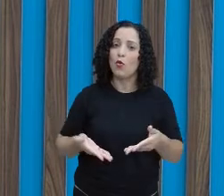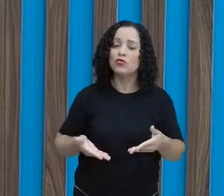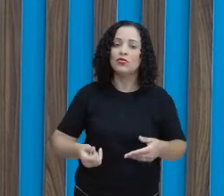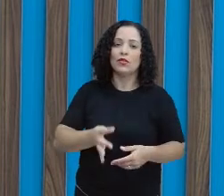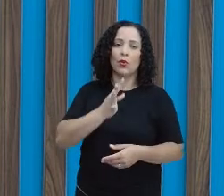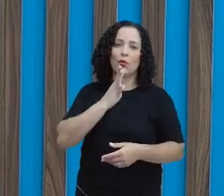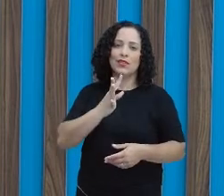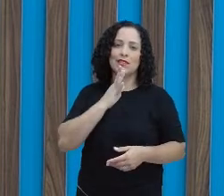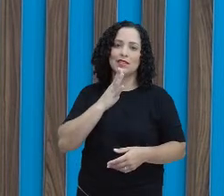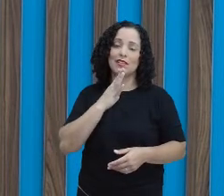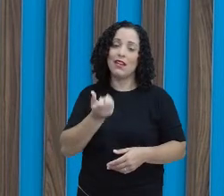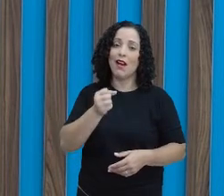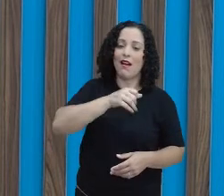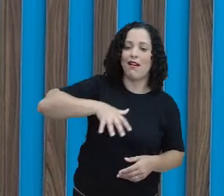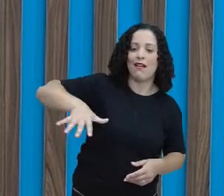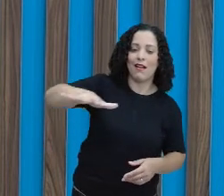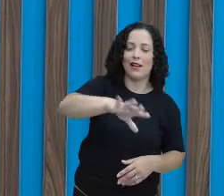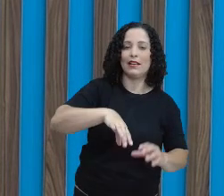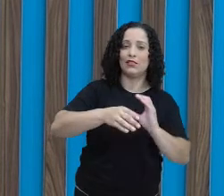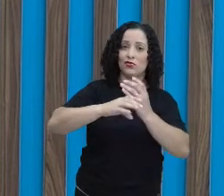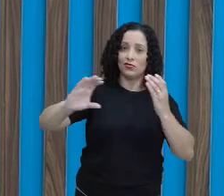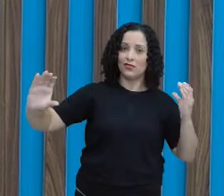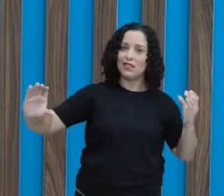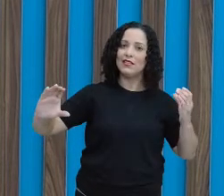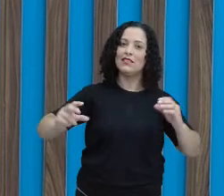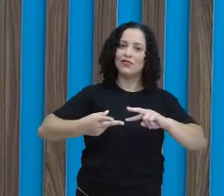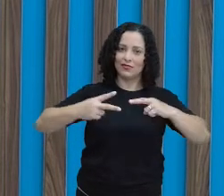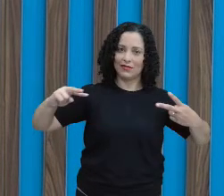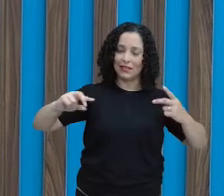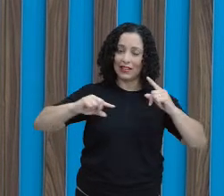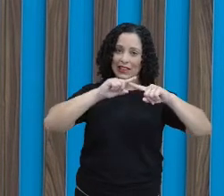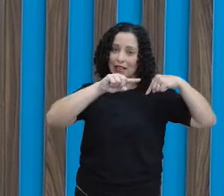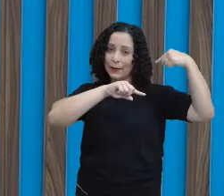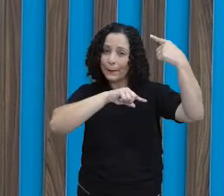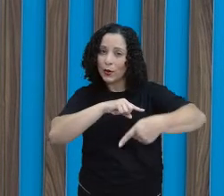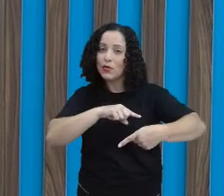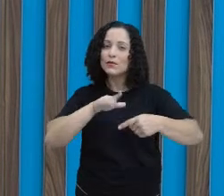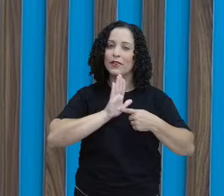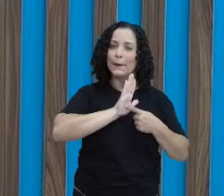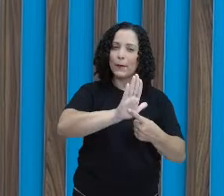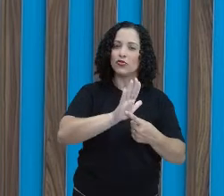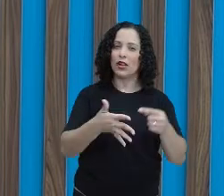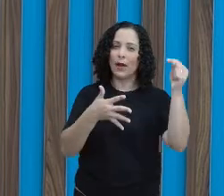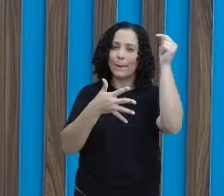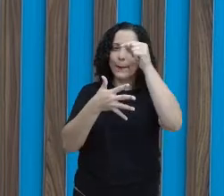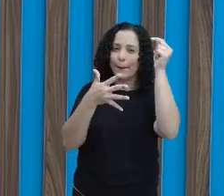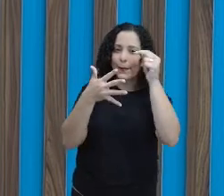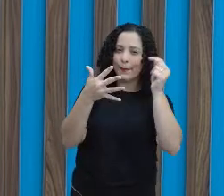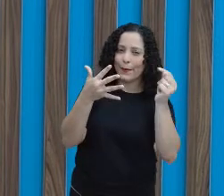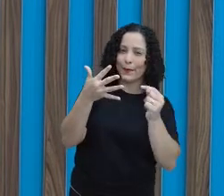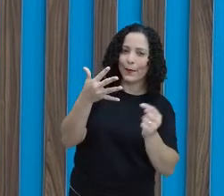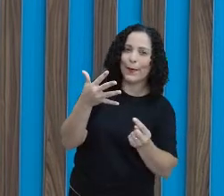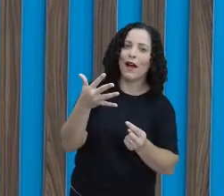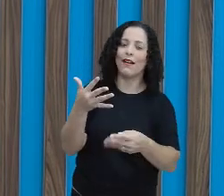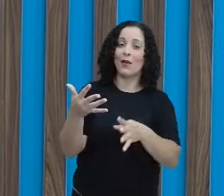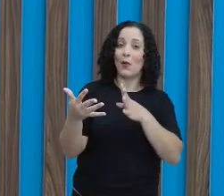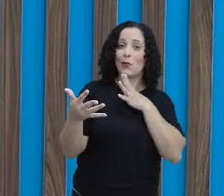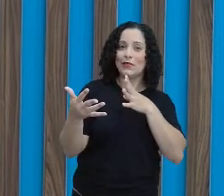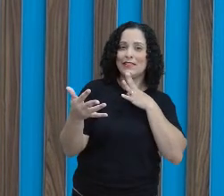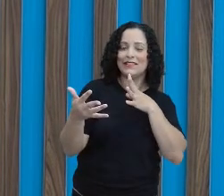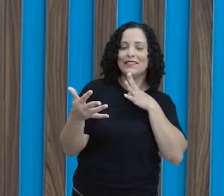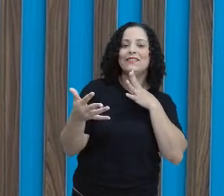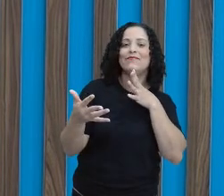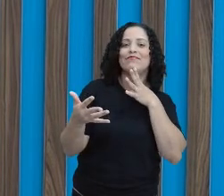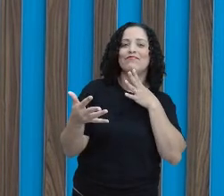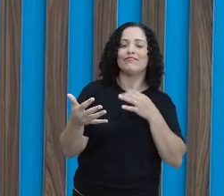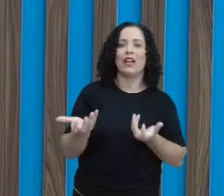engenharia genética, mas ela já está dizendo, na próxima aula, ela vai apresentar algumas dicas para a gente se prevenir em